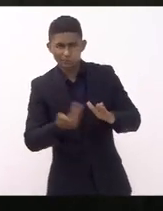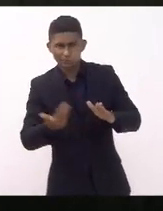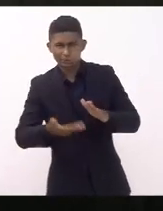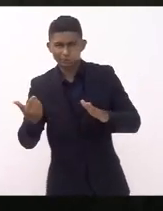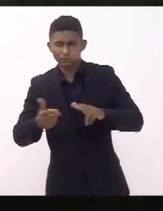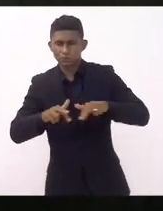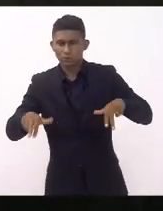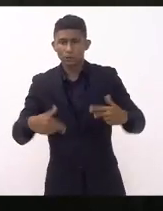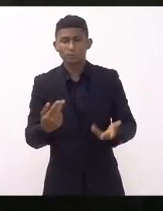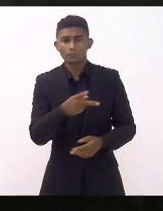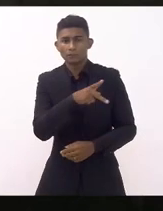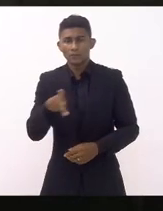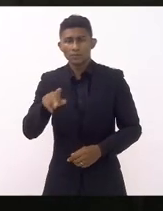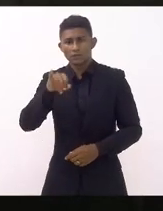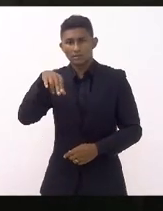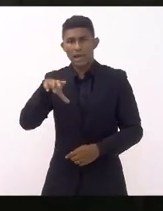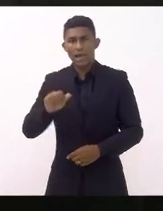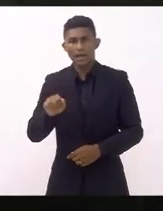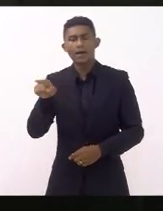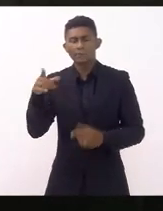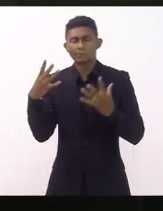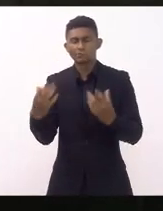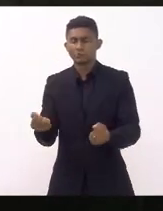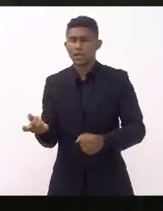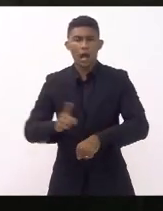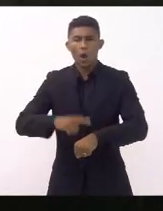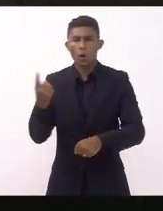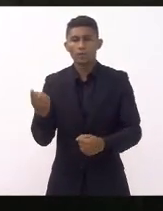fazer esse registro de agradecimento, né,